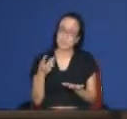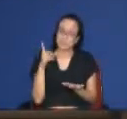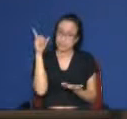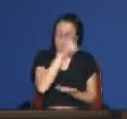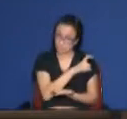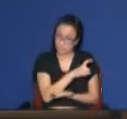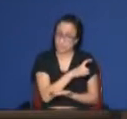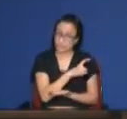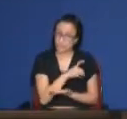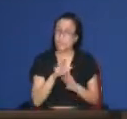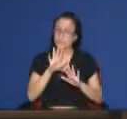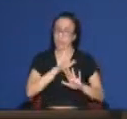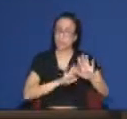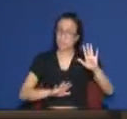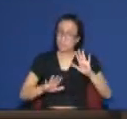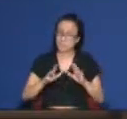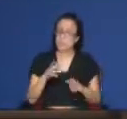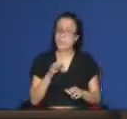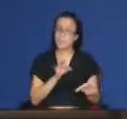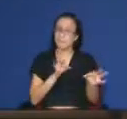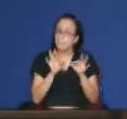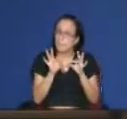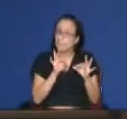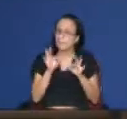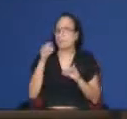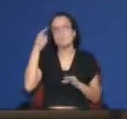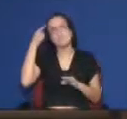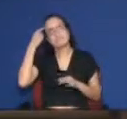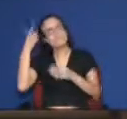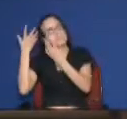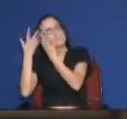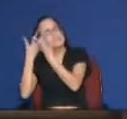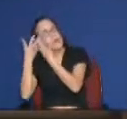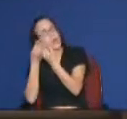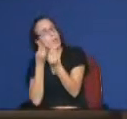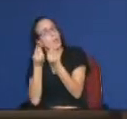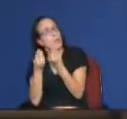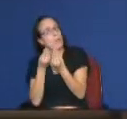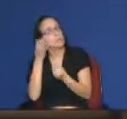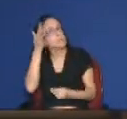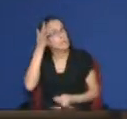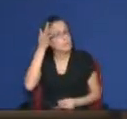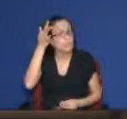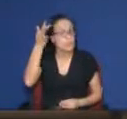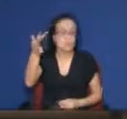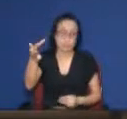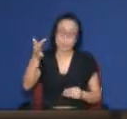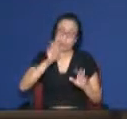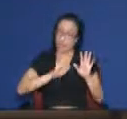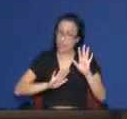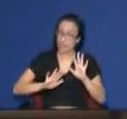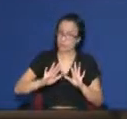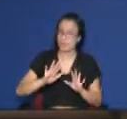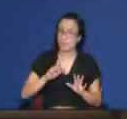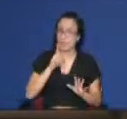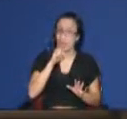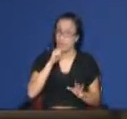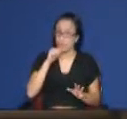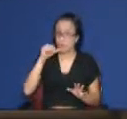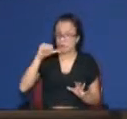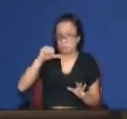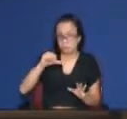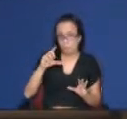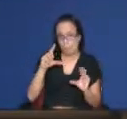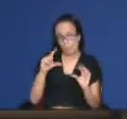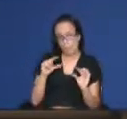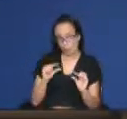no futuro venha a ter uma situação de restrição de manancial para abastecimento, a gente